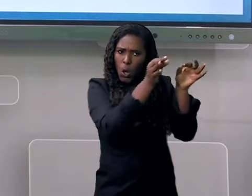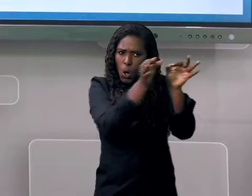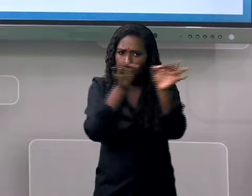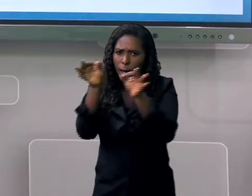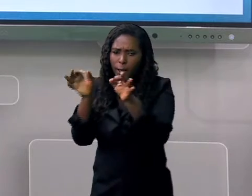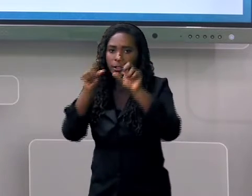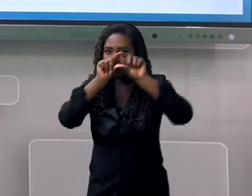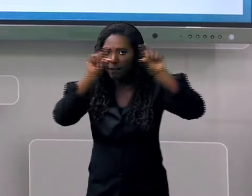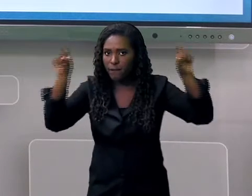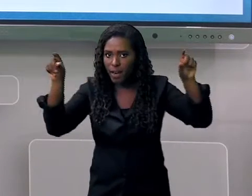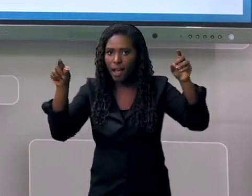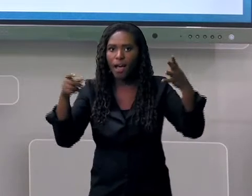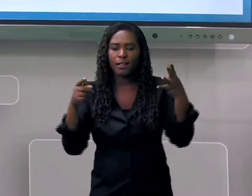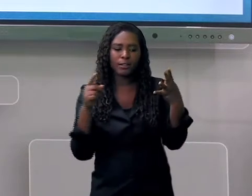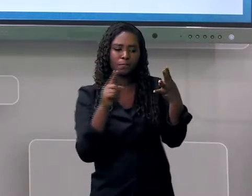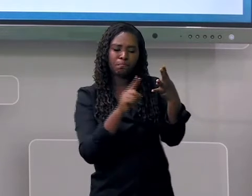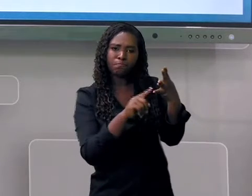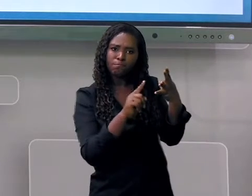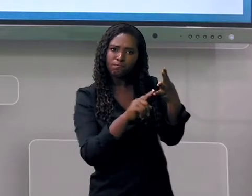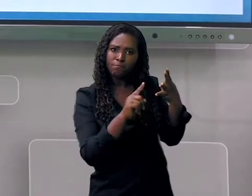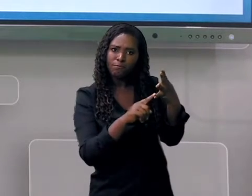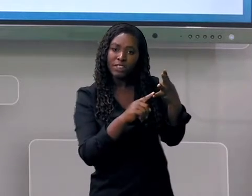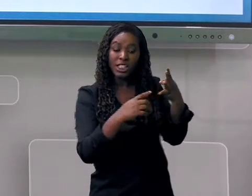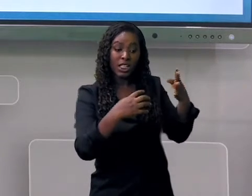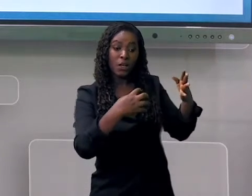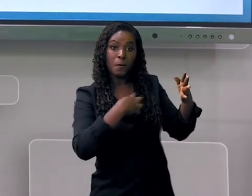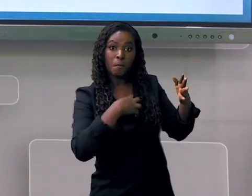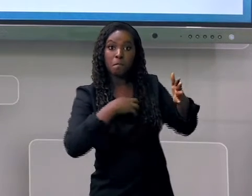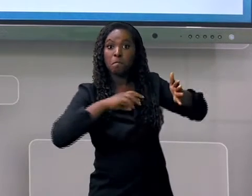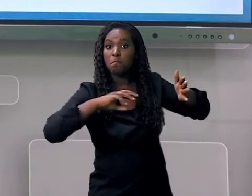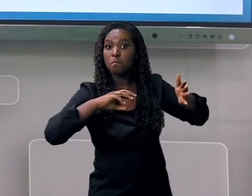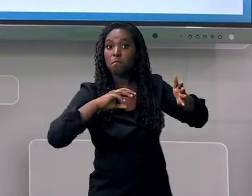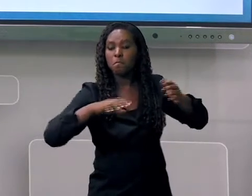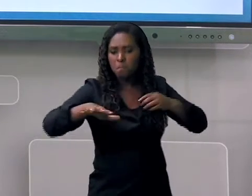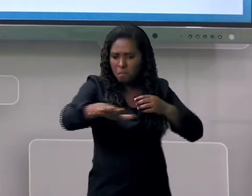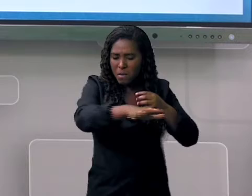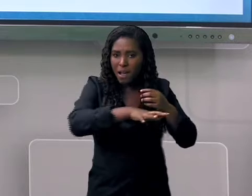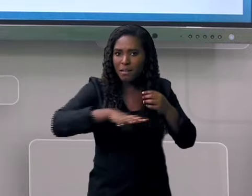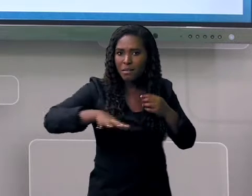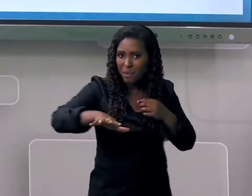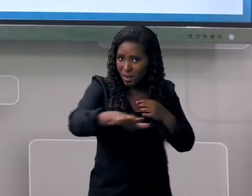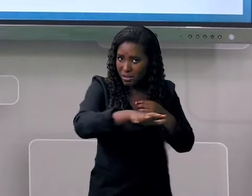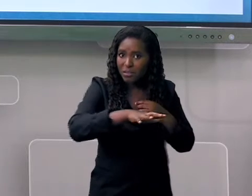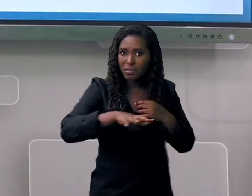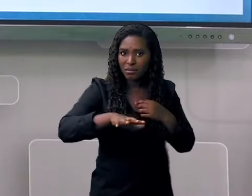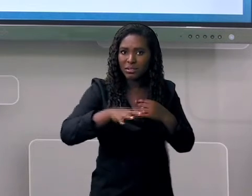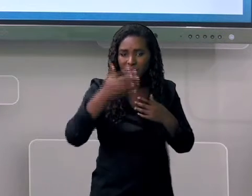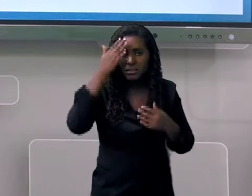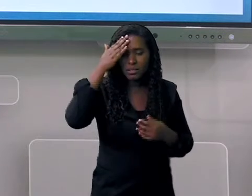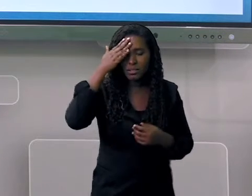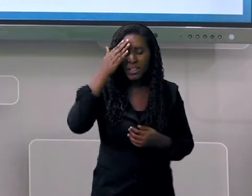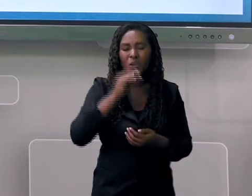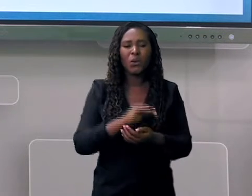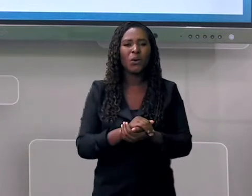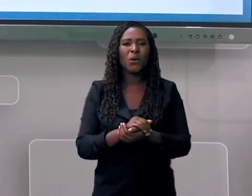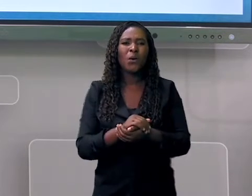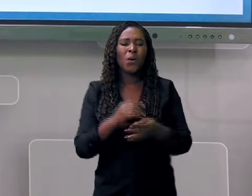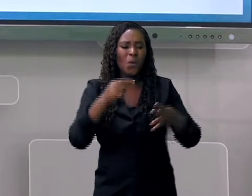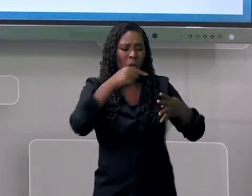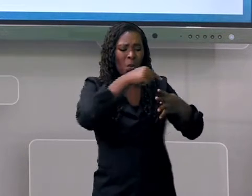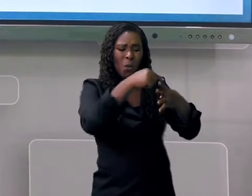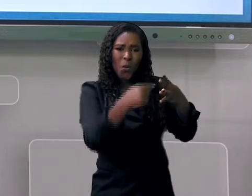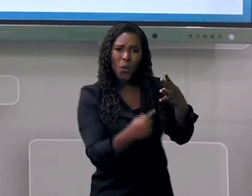que nós aprendemos a adaptar a nossa linguagem no contexto ali que nós estamos vivendo. Então, uma criança com problemas